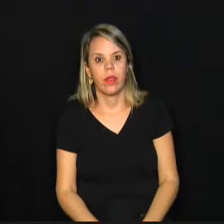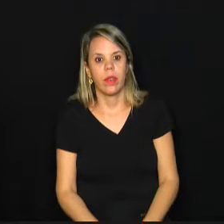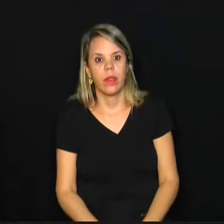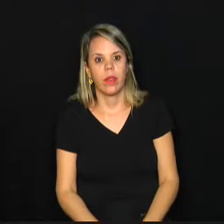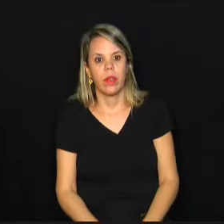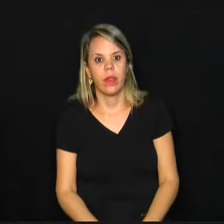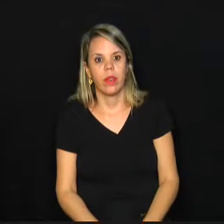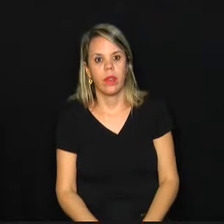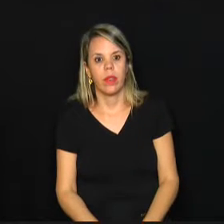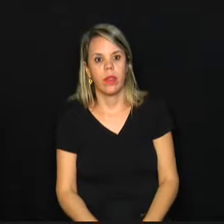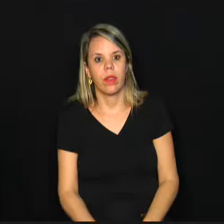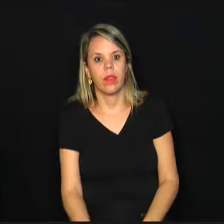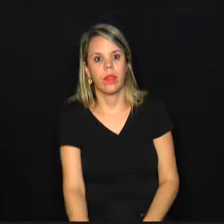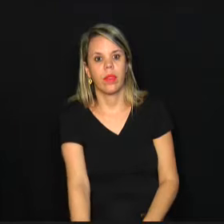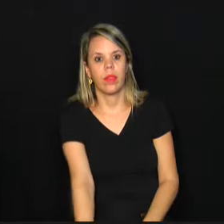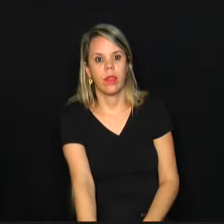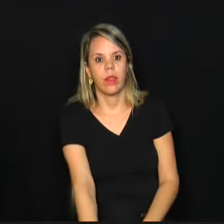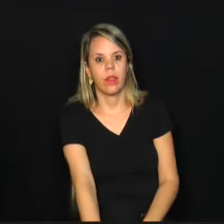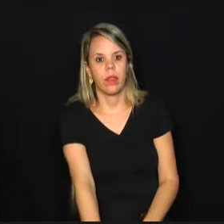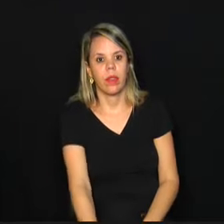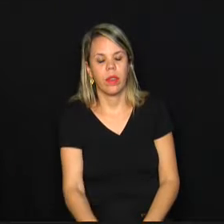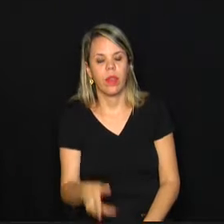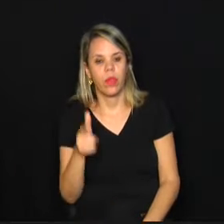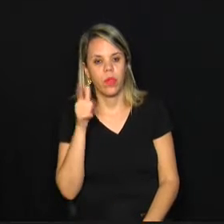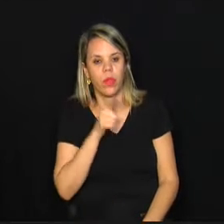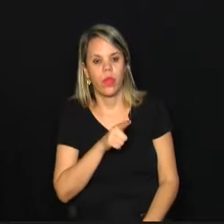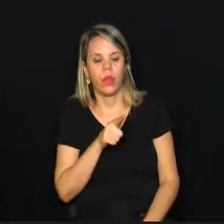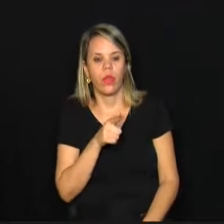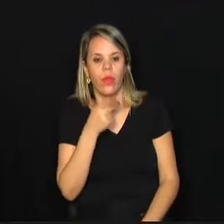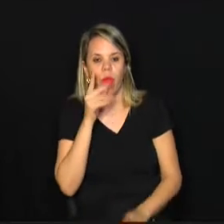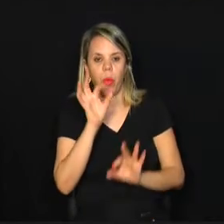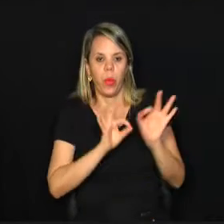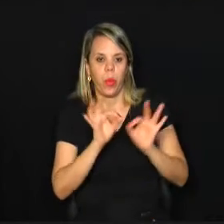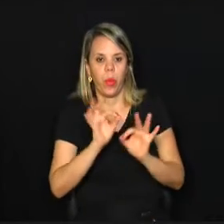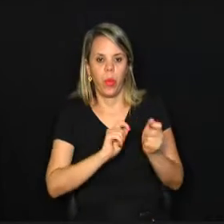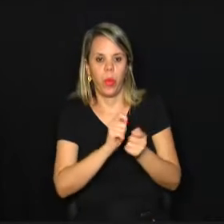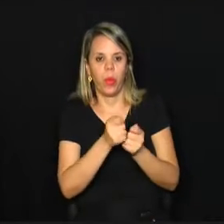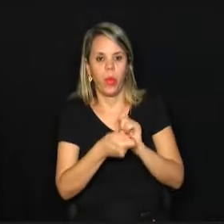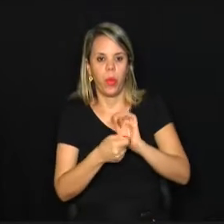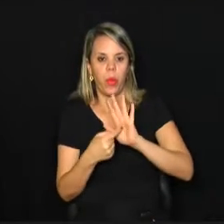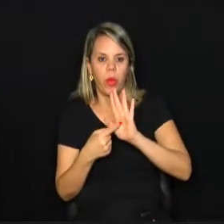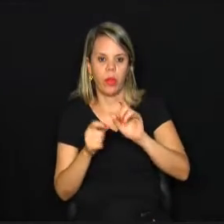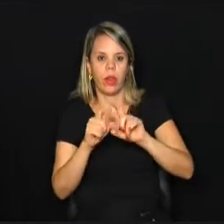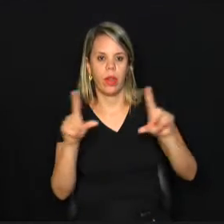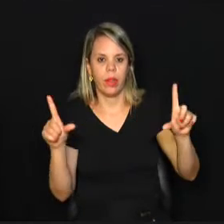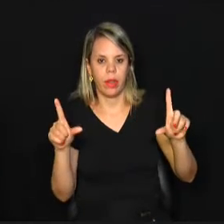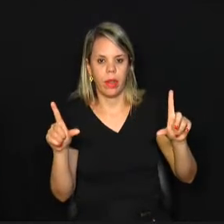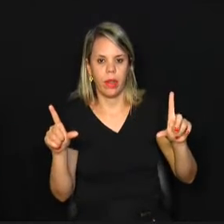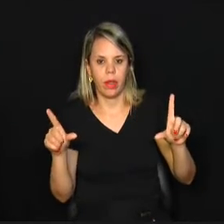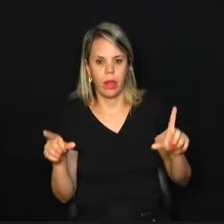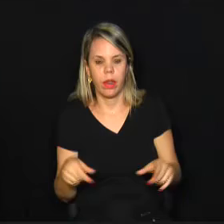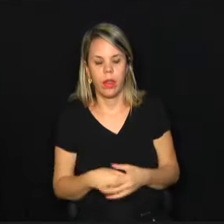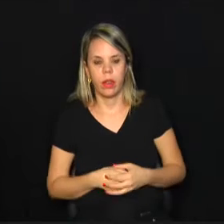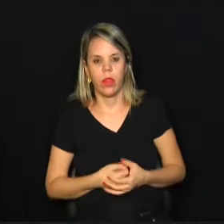espontaneamente. Deixa eu ver se eu consigo aqui, que eu tinha providenciado para aparecer na tela, que de fato são dados que lidos ficam